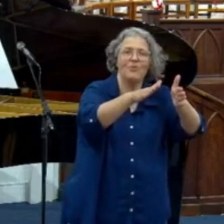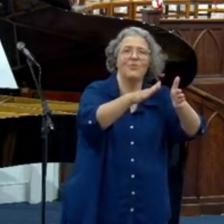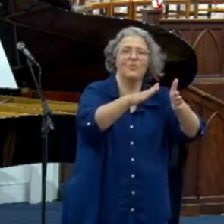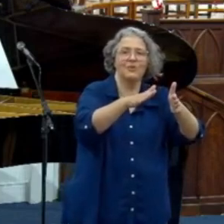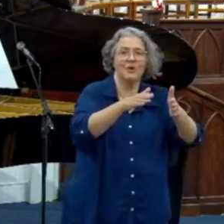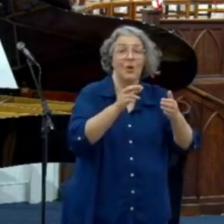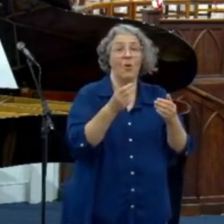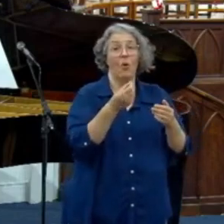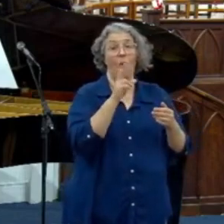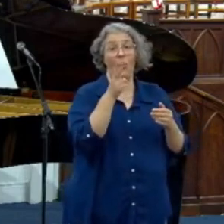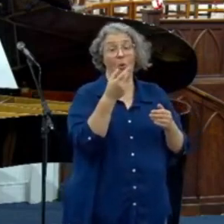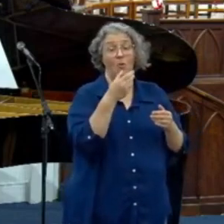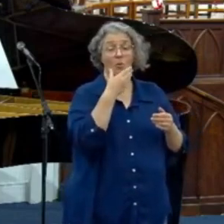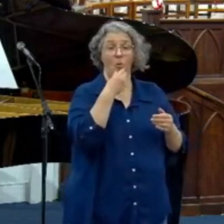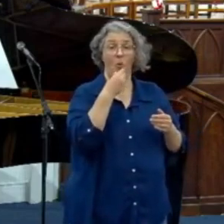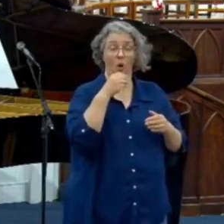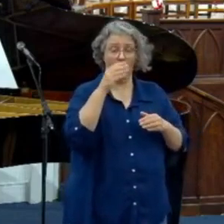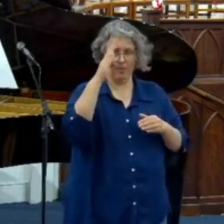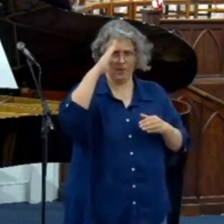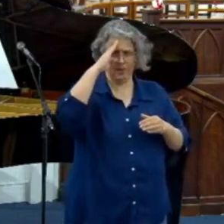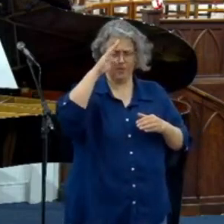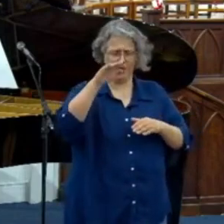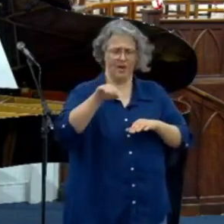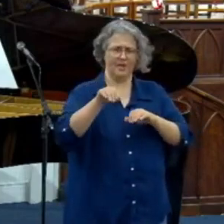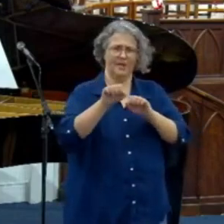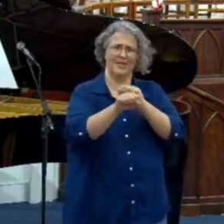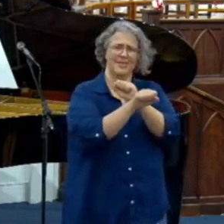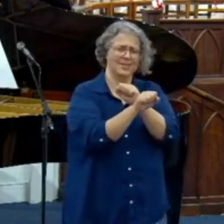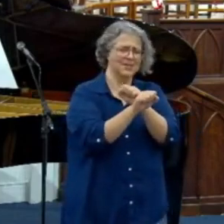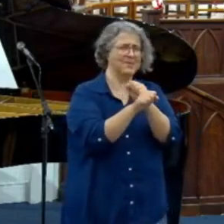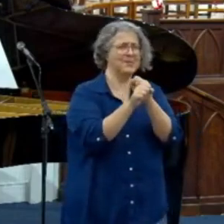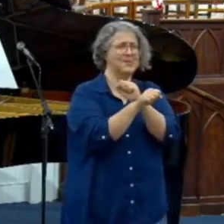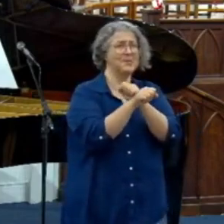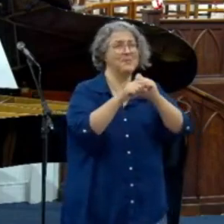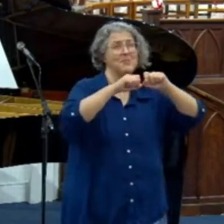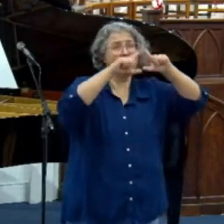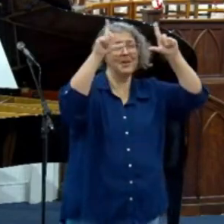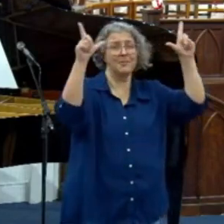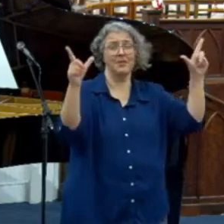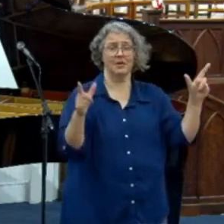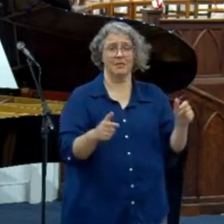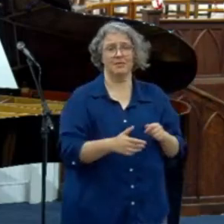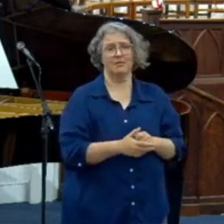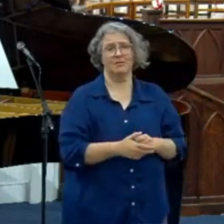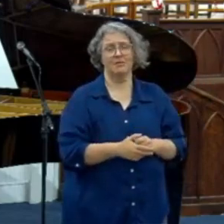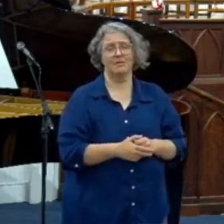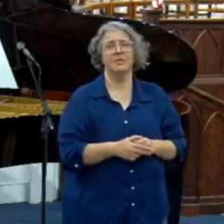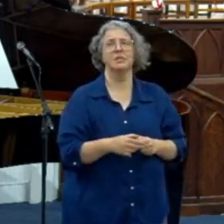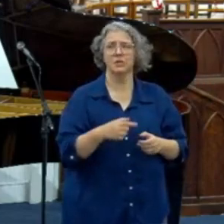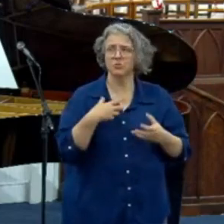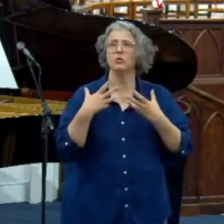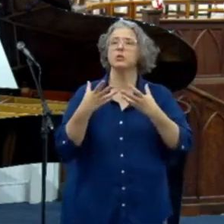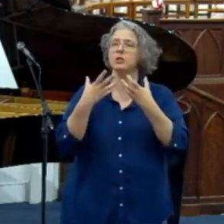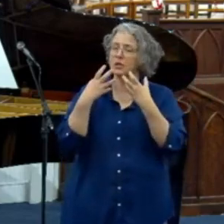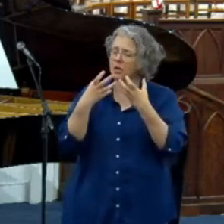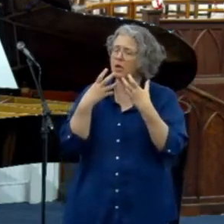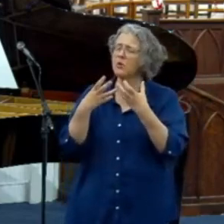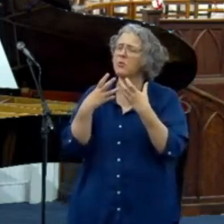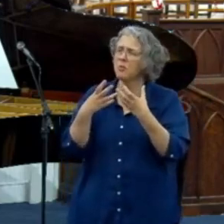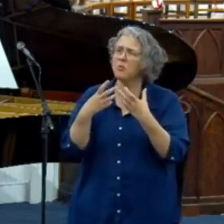desse jeito, a minha alma quer o Senhor. Essa é a minha necessidade, diz o salmista do Salmo 42.